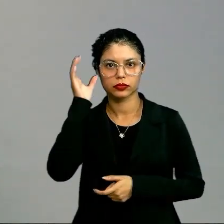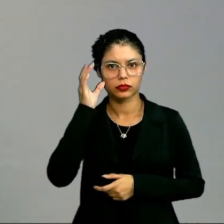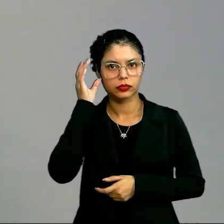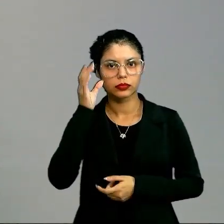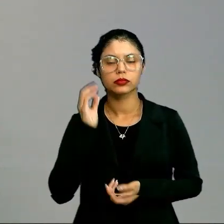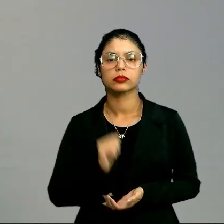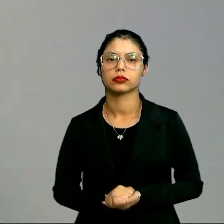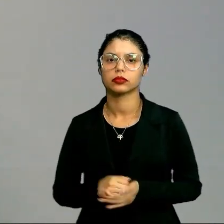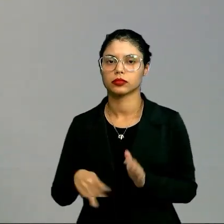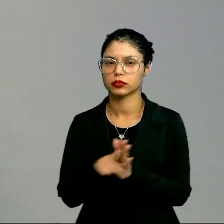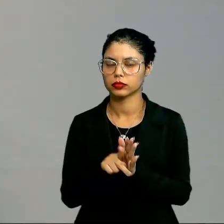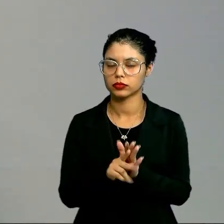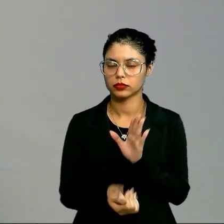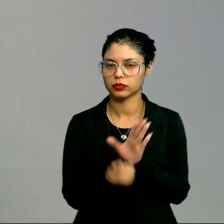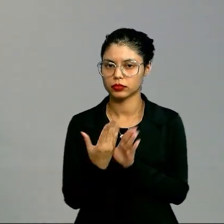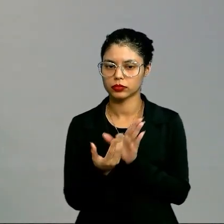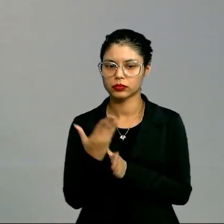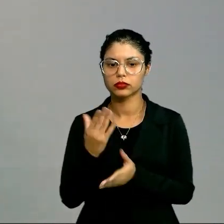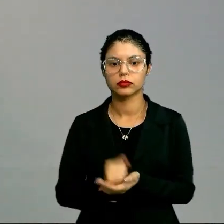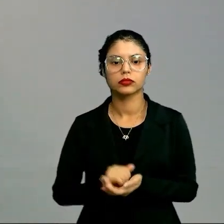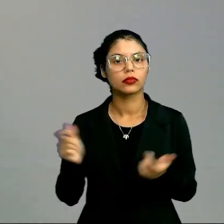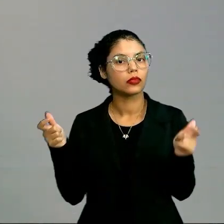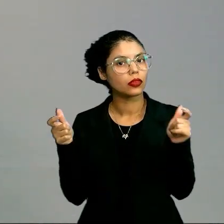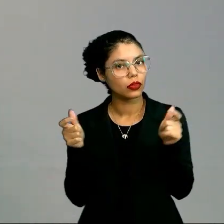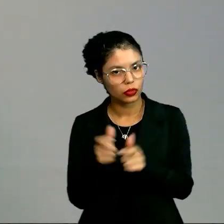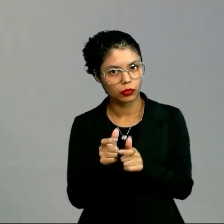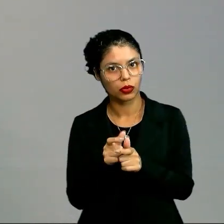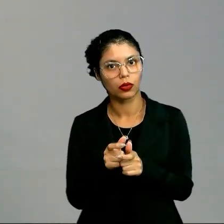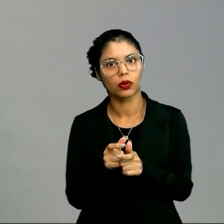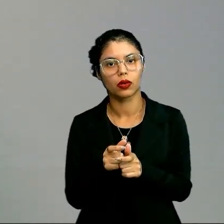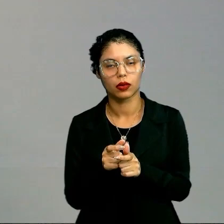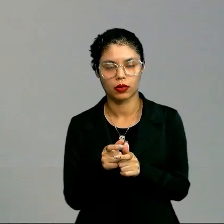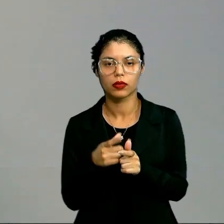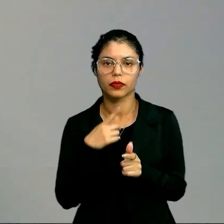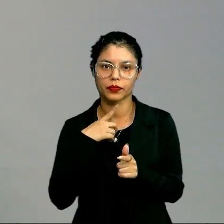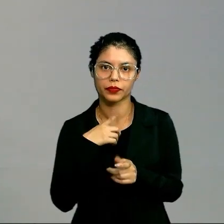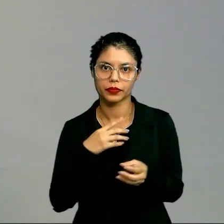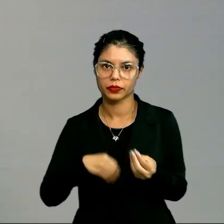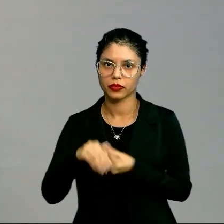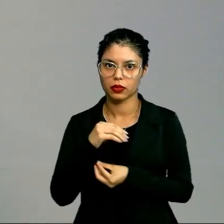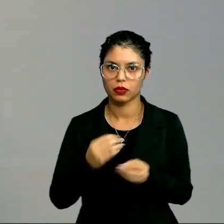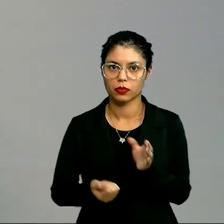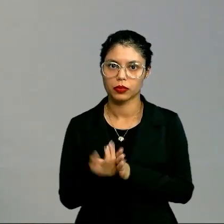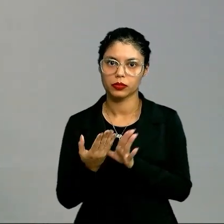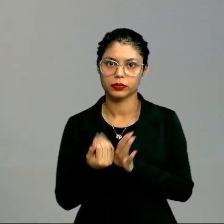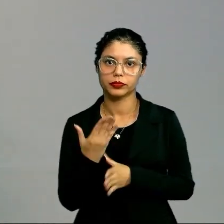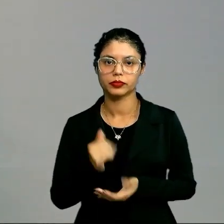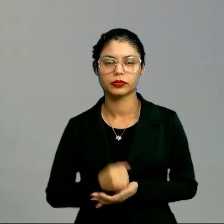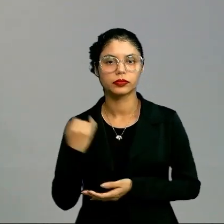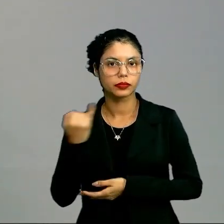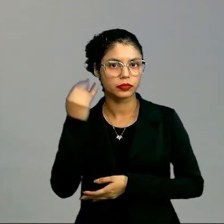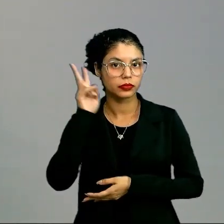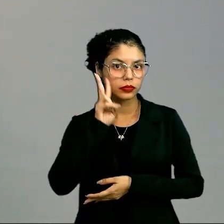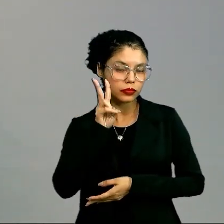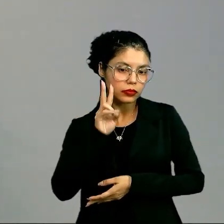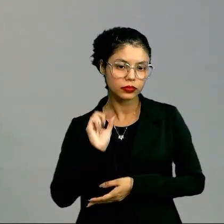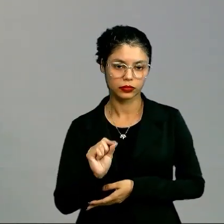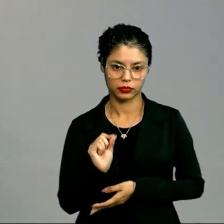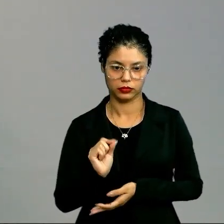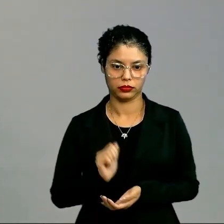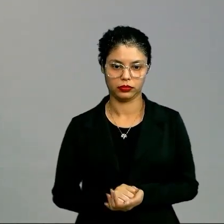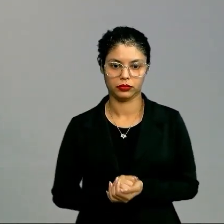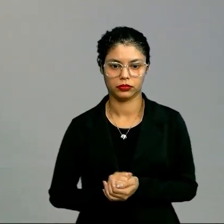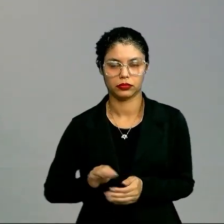de reagente ou de produto, ou eu diminuo a concentração de reagente e de produto. É importante lembrar que, quando